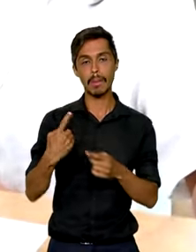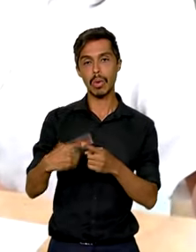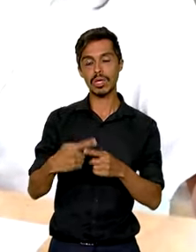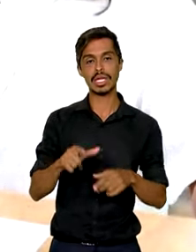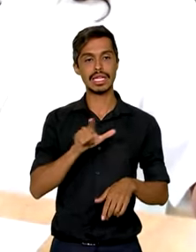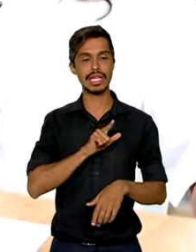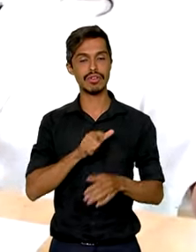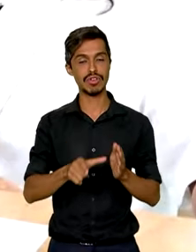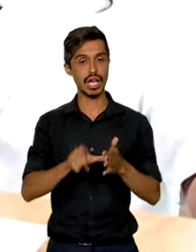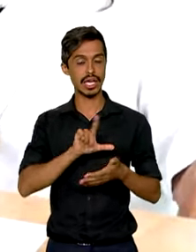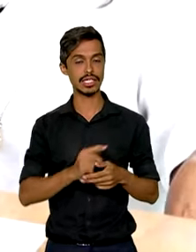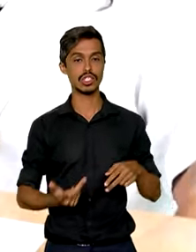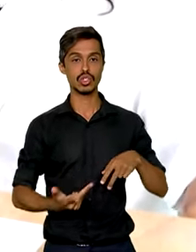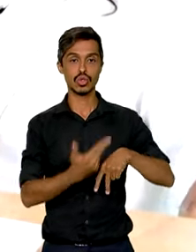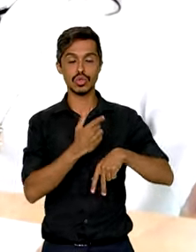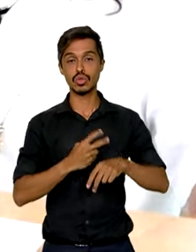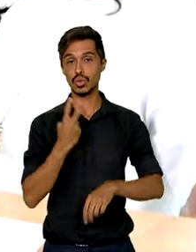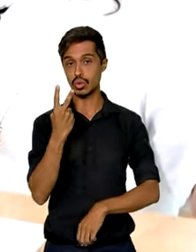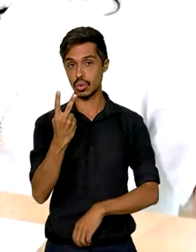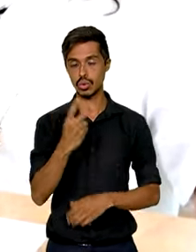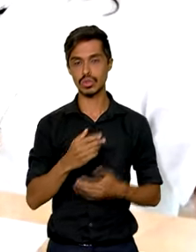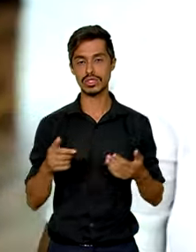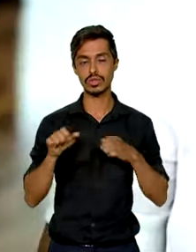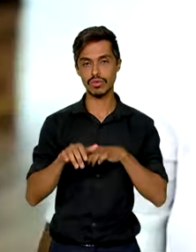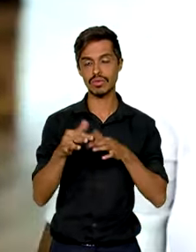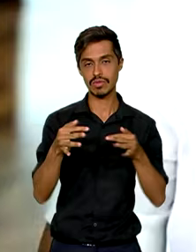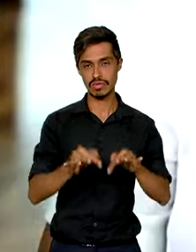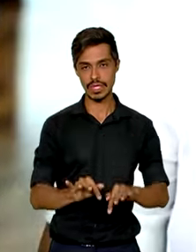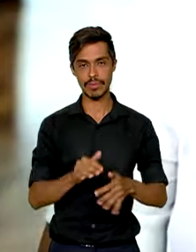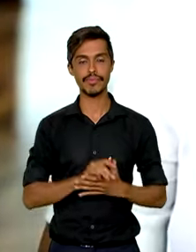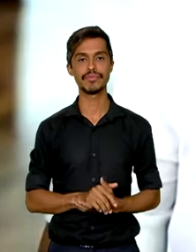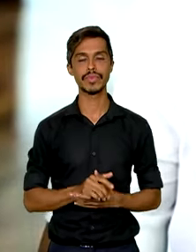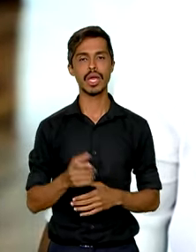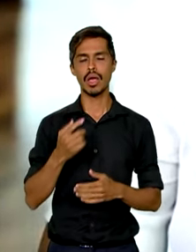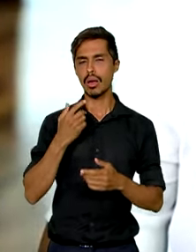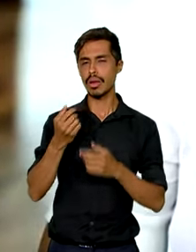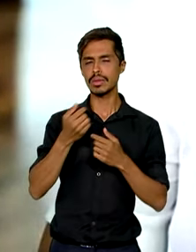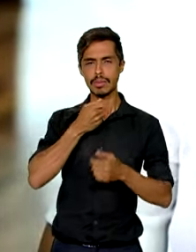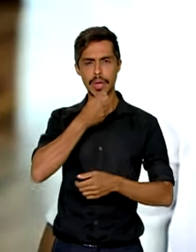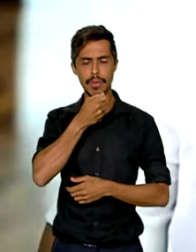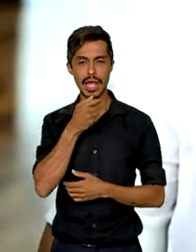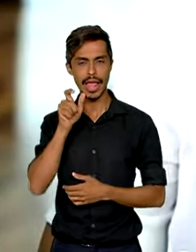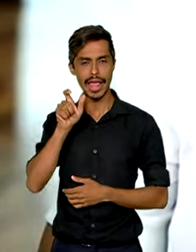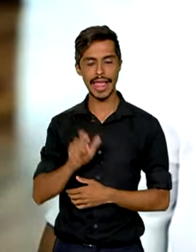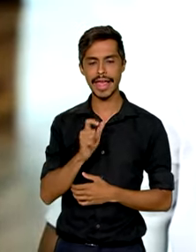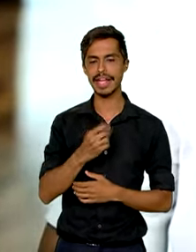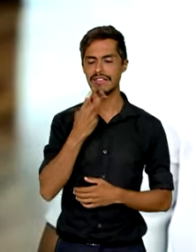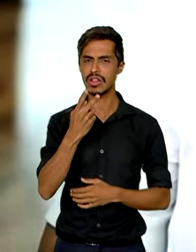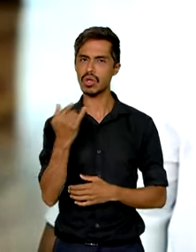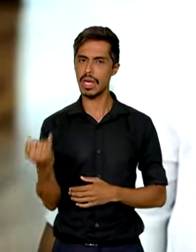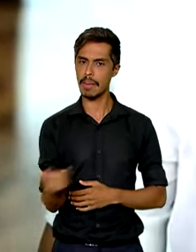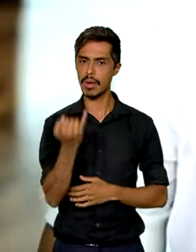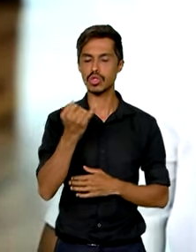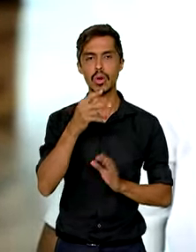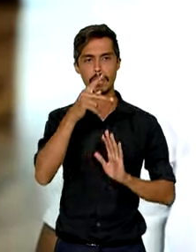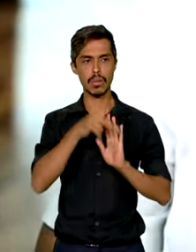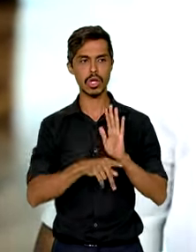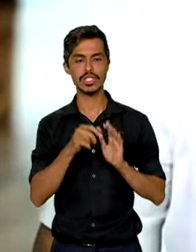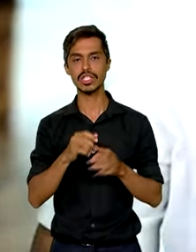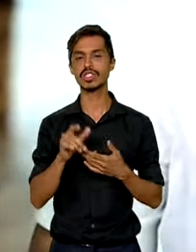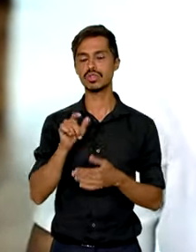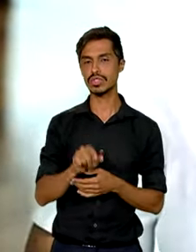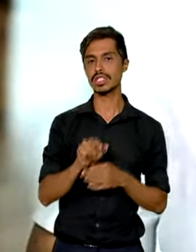a realização de duas cirurgias no fim de Setembro em seu discurso Lula falou sobre a importância do programa de